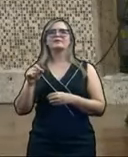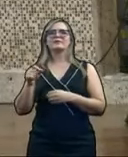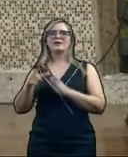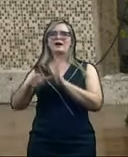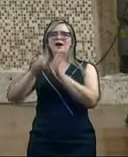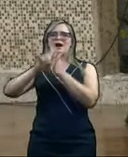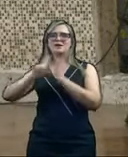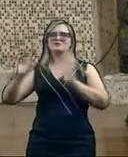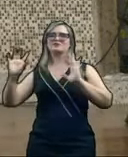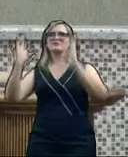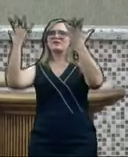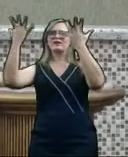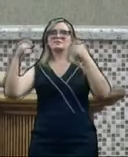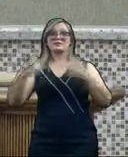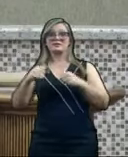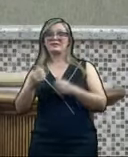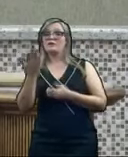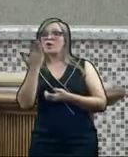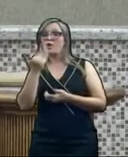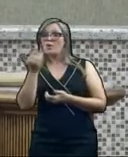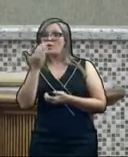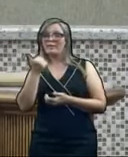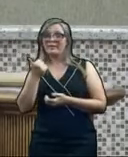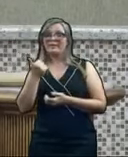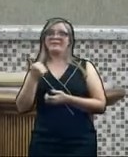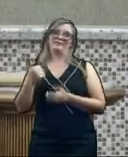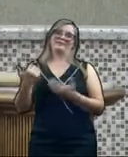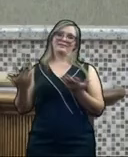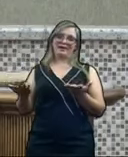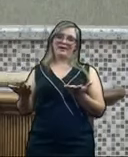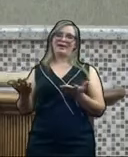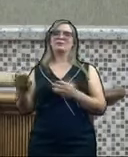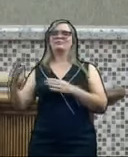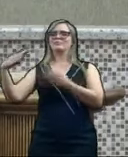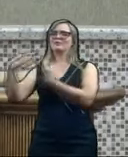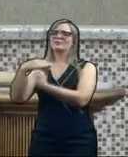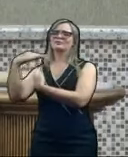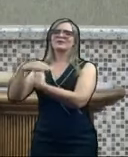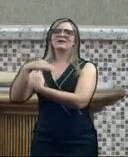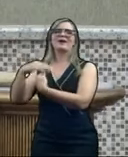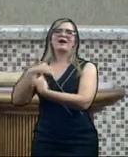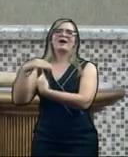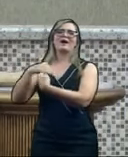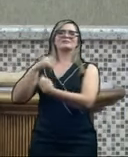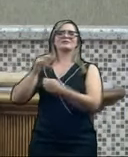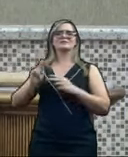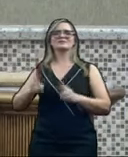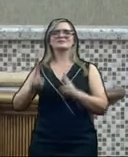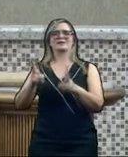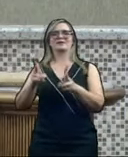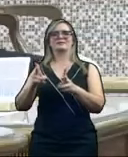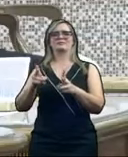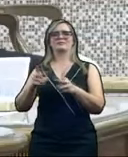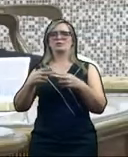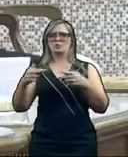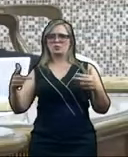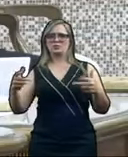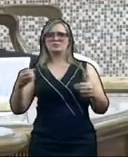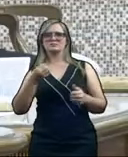fome o meu filho se atalho fosse embora caminho então vai sempre pelo caminho não pega atalho